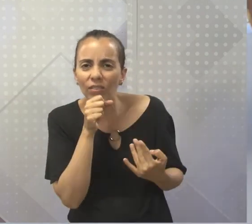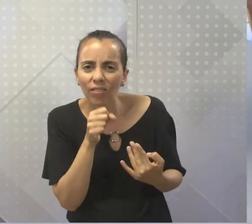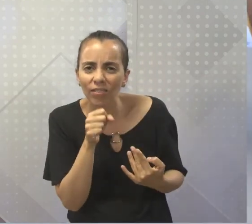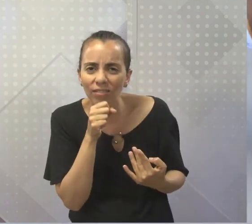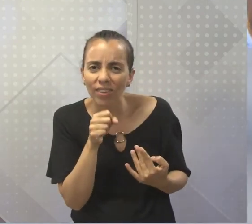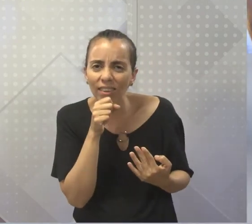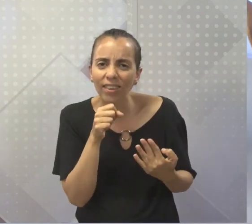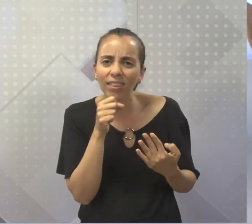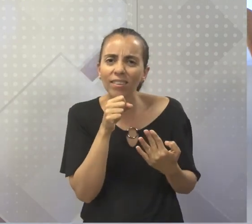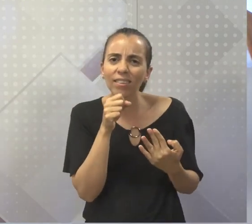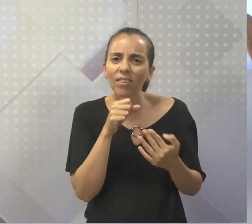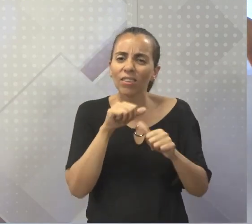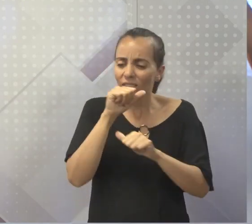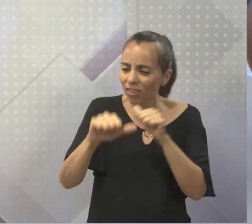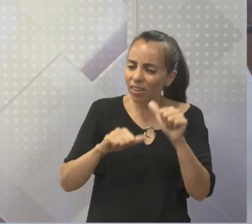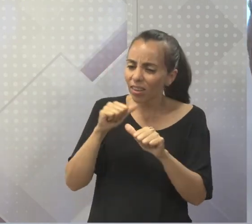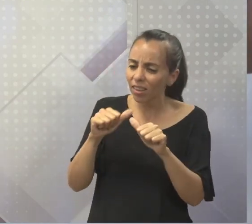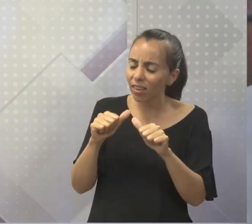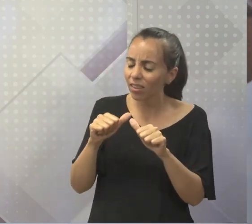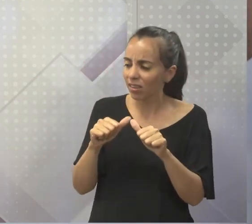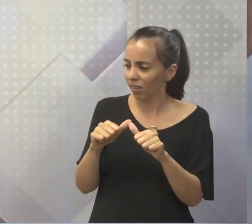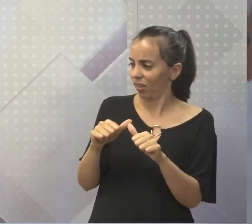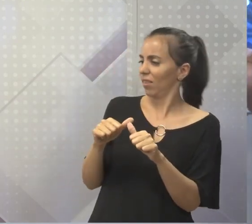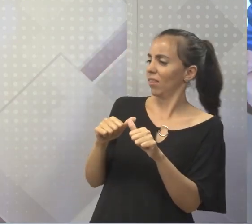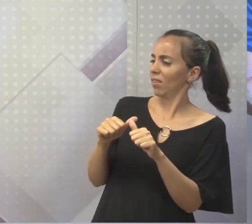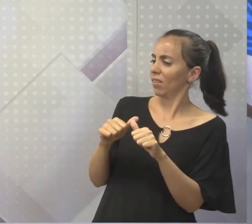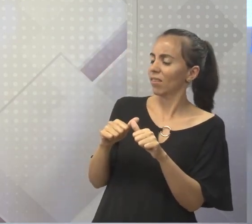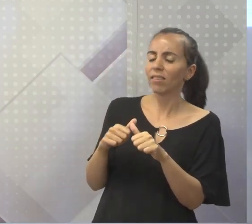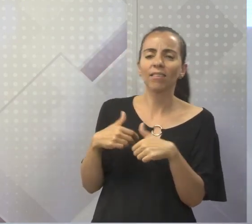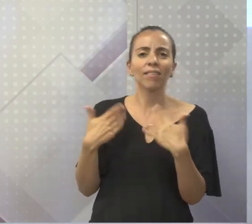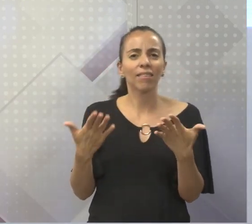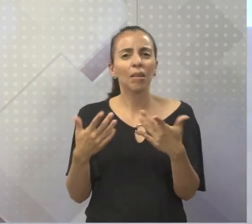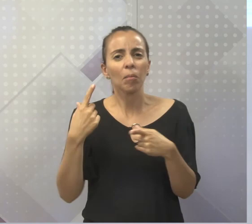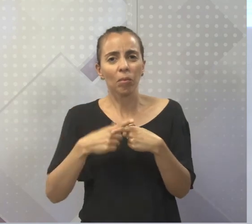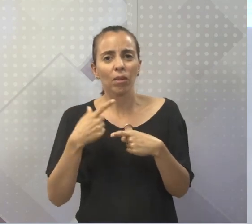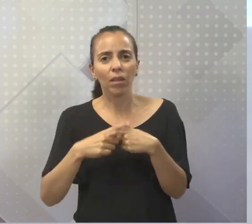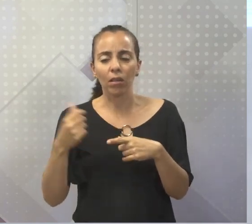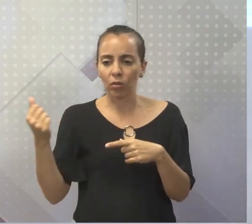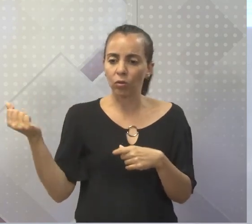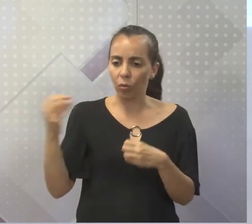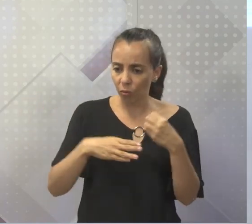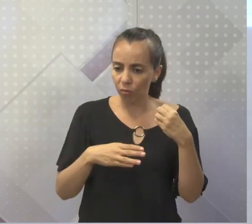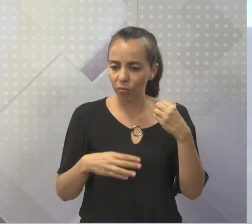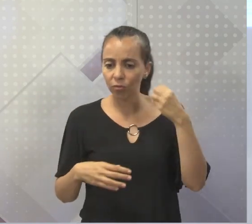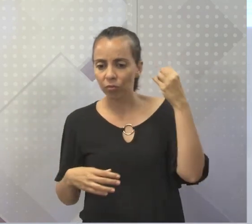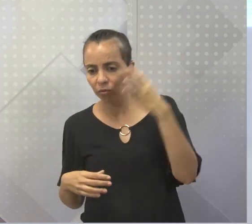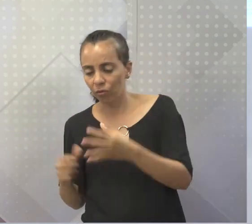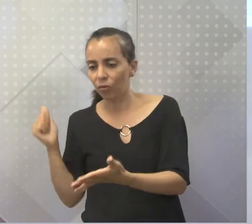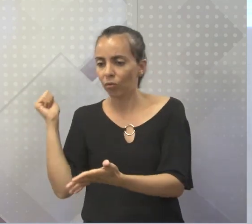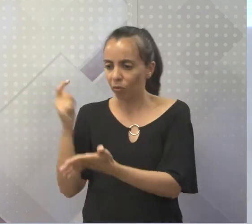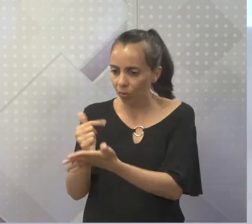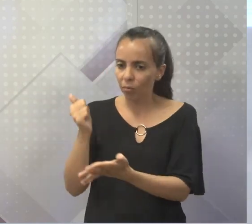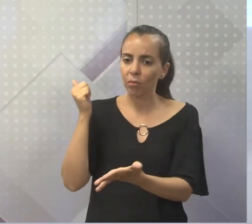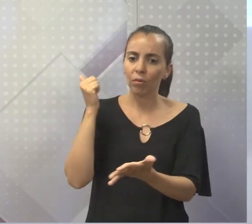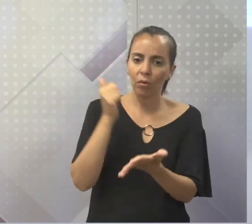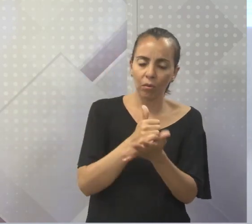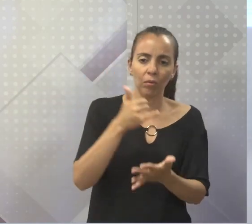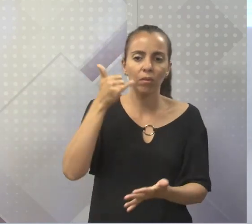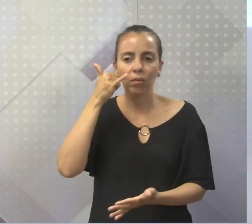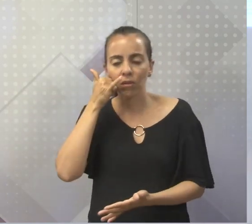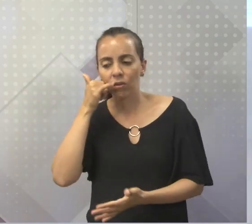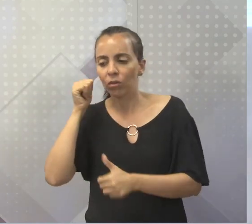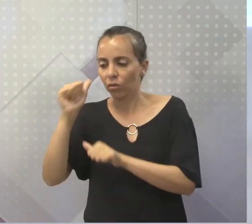eu posso tirar um ponto alto funcionam tem que eu tô afeitar então que a galera faz estimula gente a